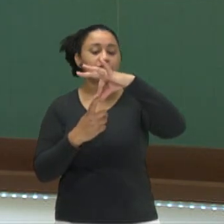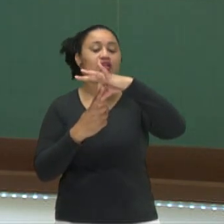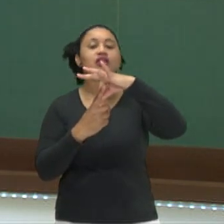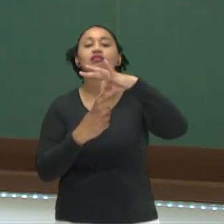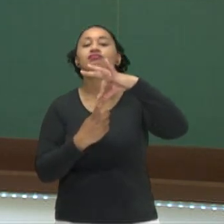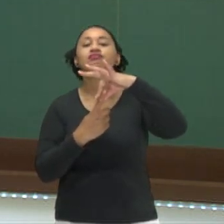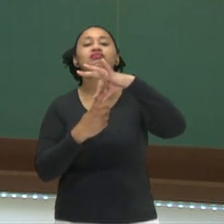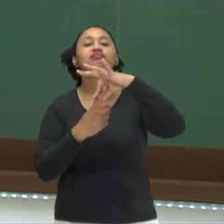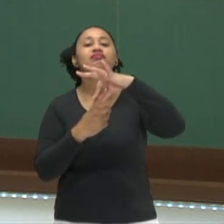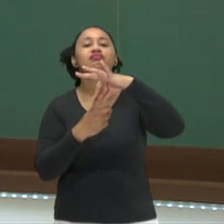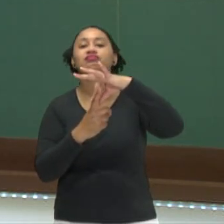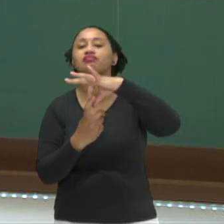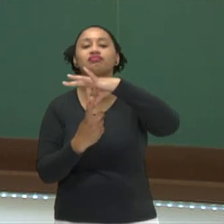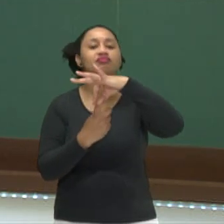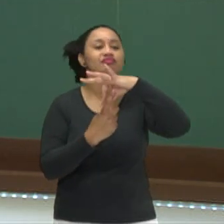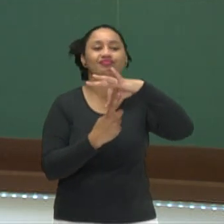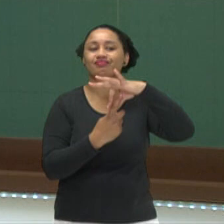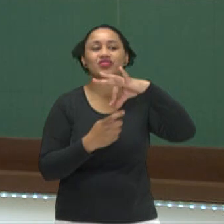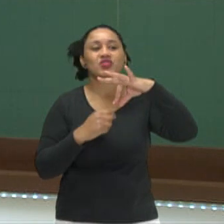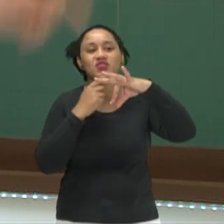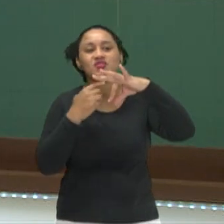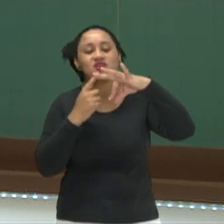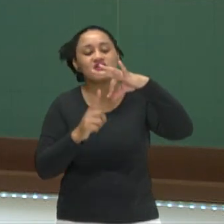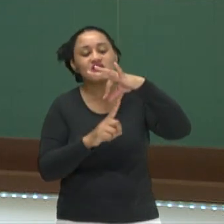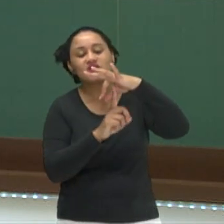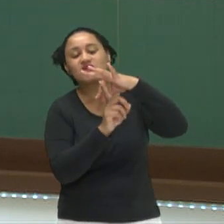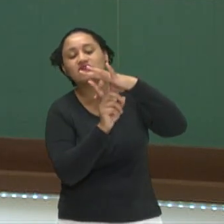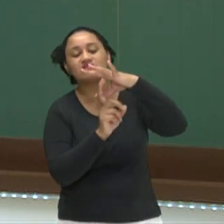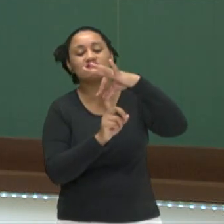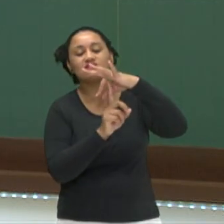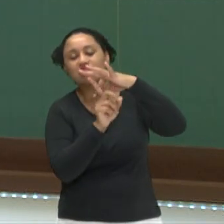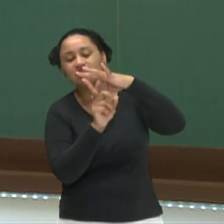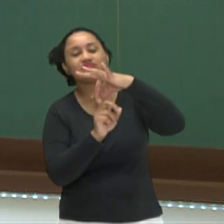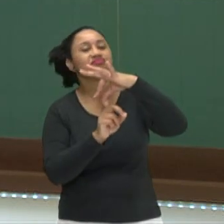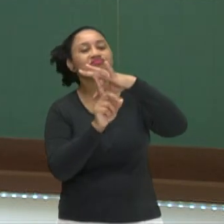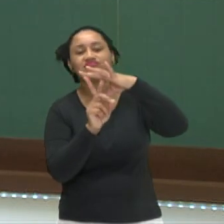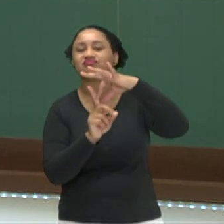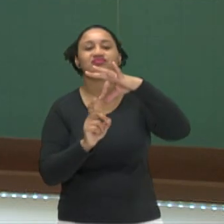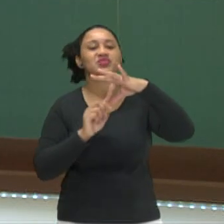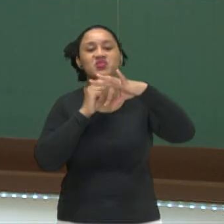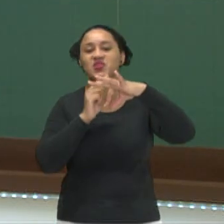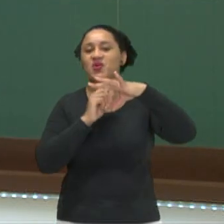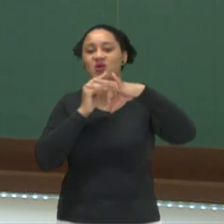pelo ovócito, eles acabam não conseguindo passar lá para as tubas